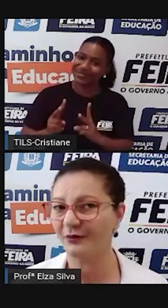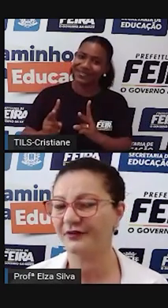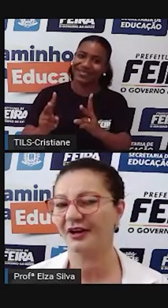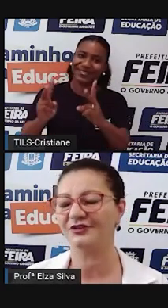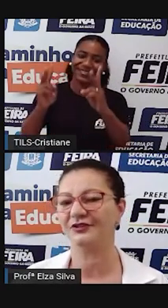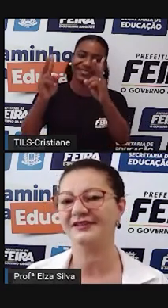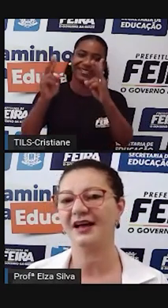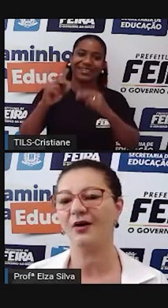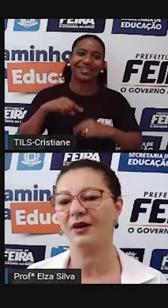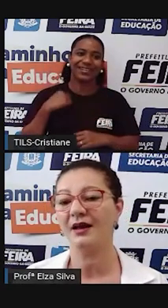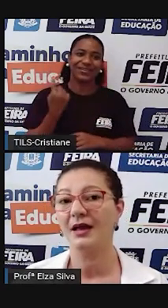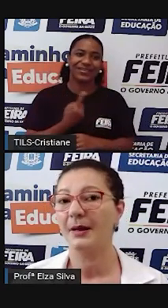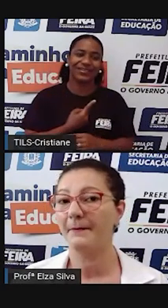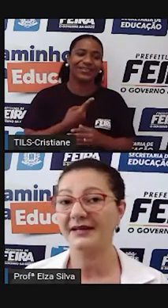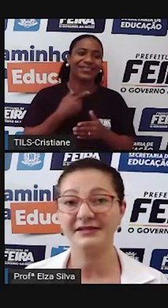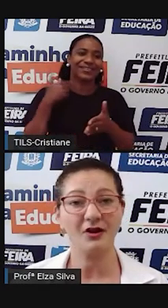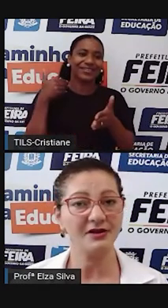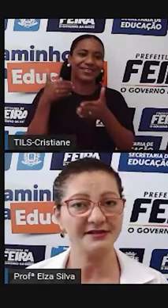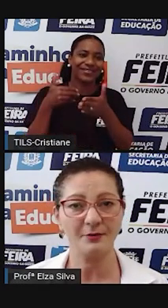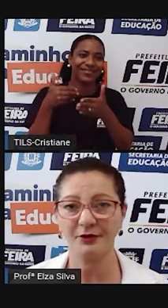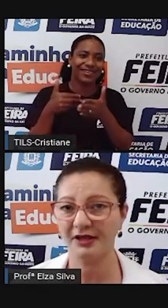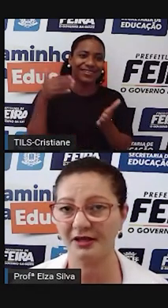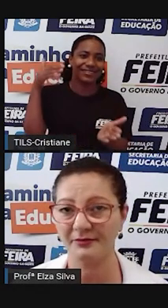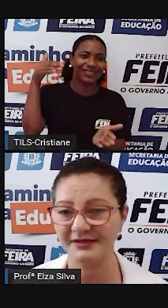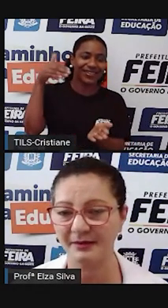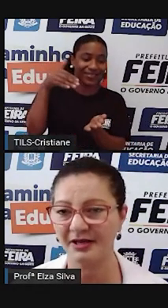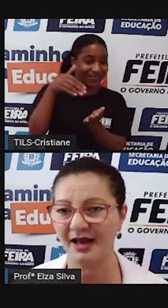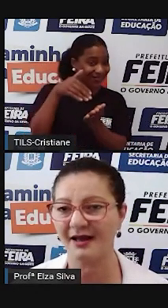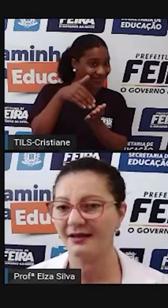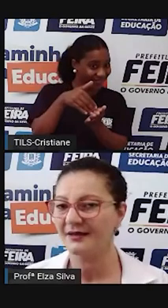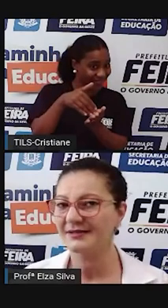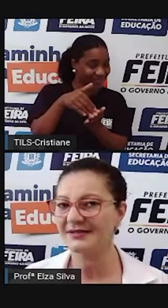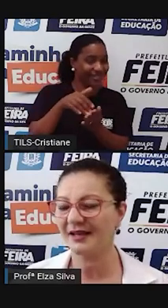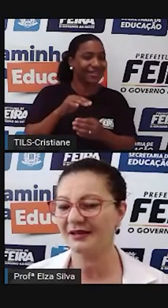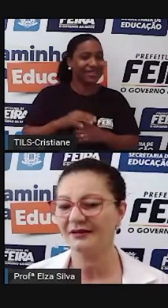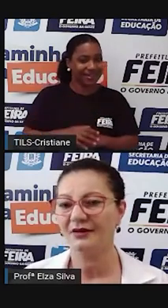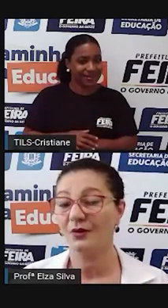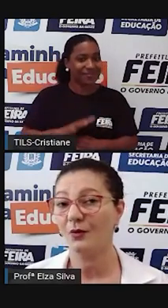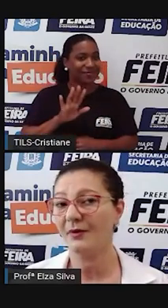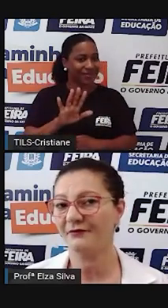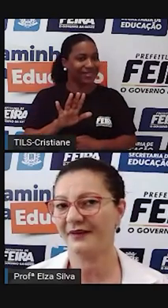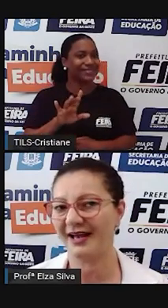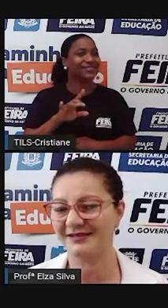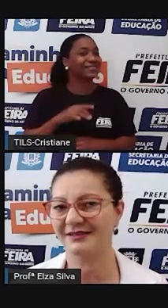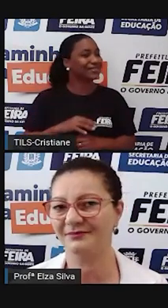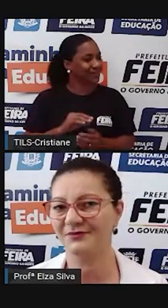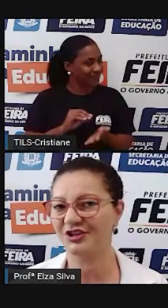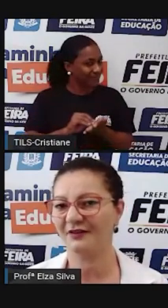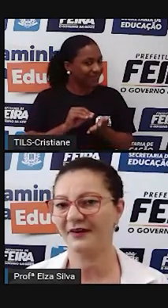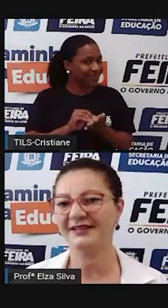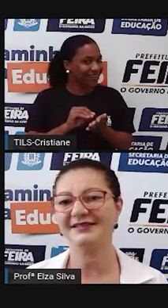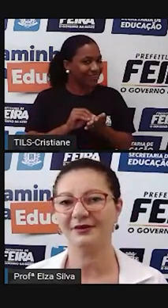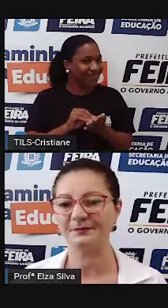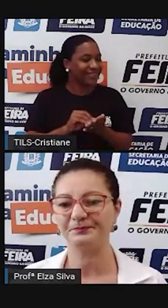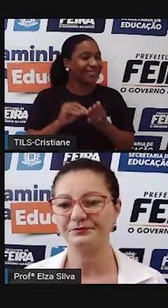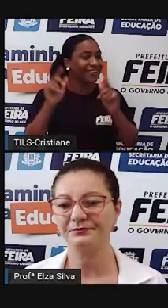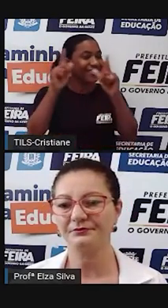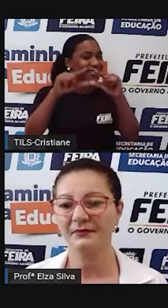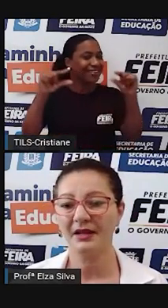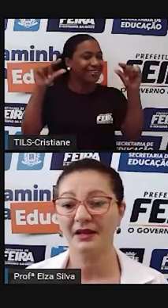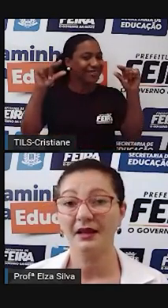então ao final de nossa aula, mas nós não poderíamos terminar sem uma frase de